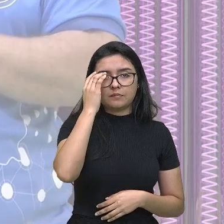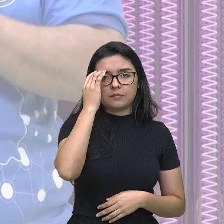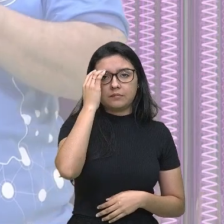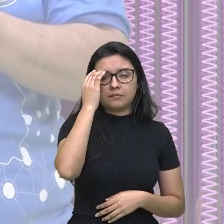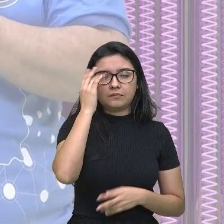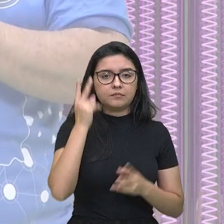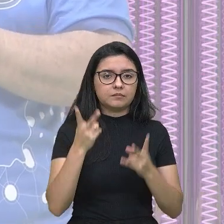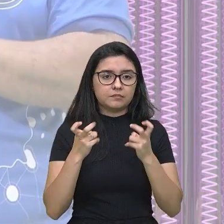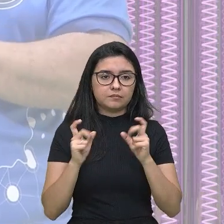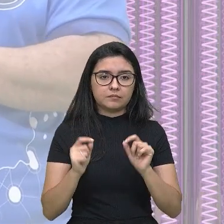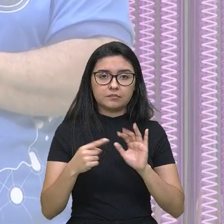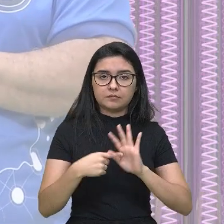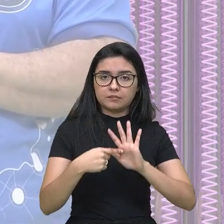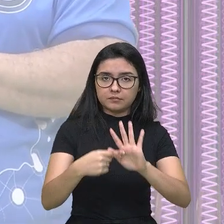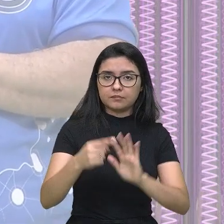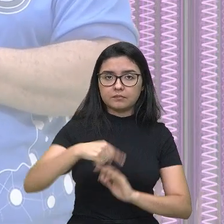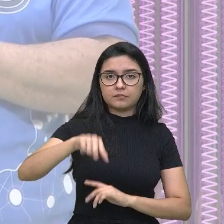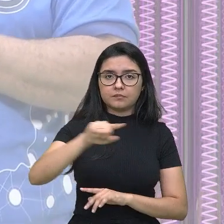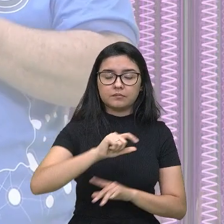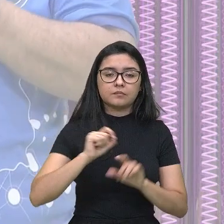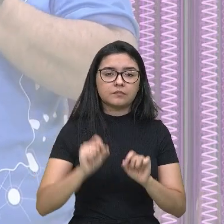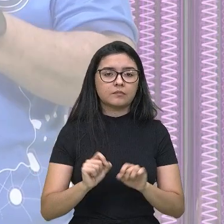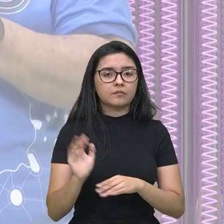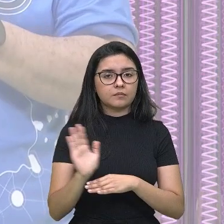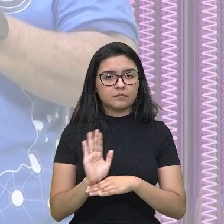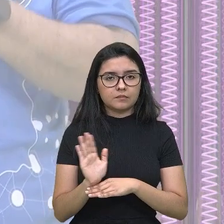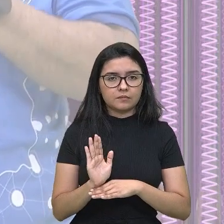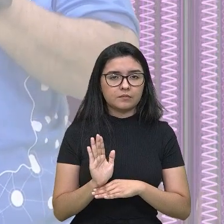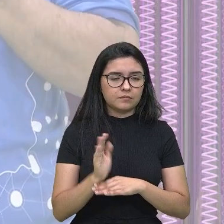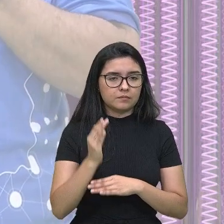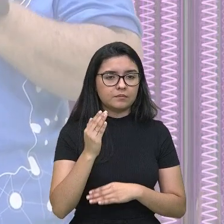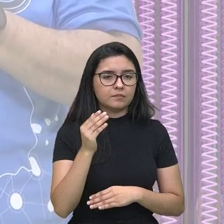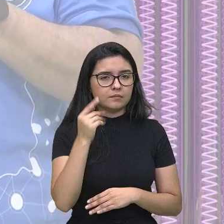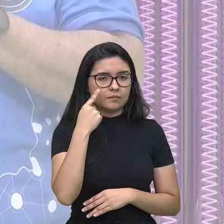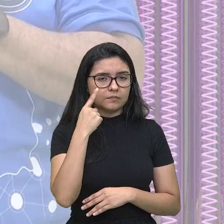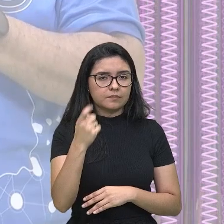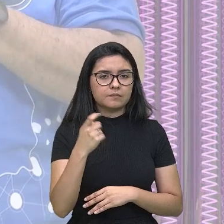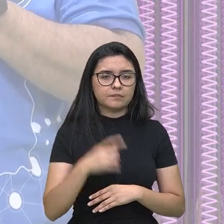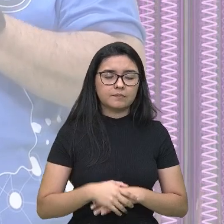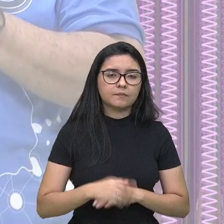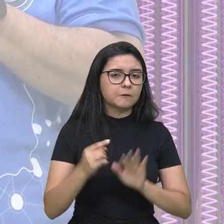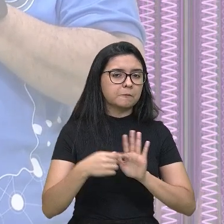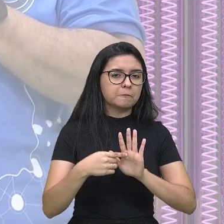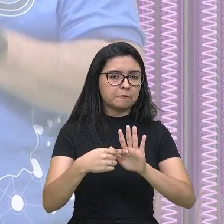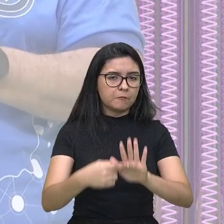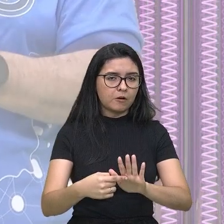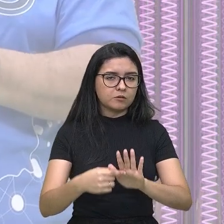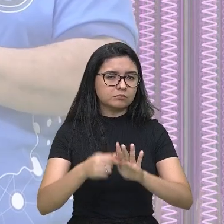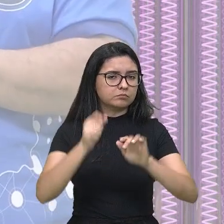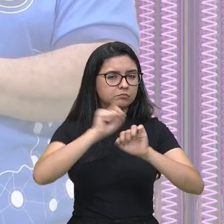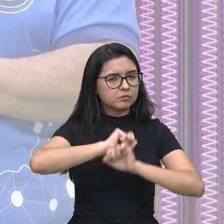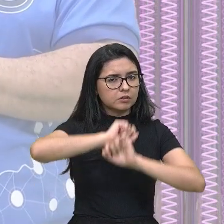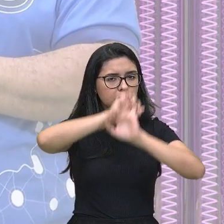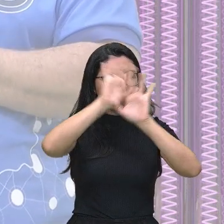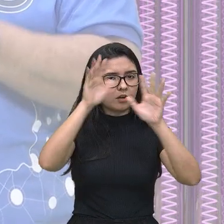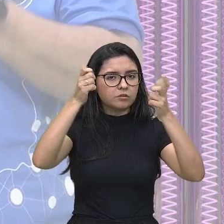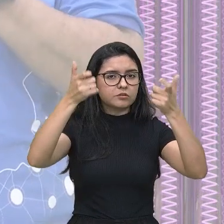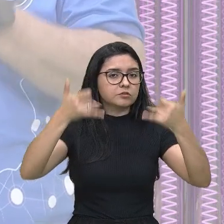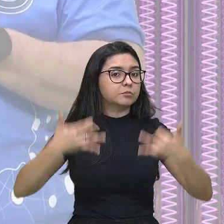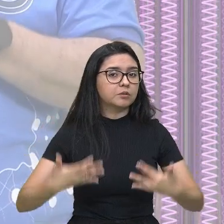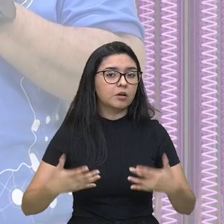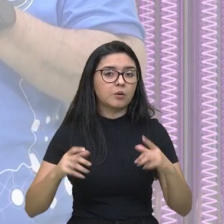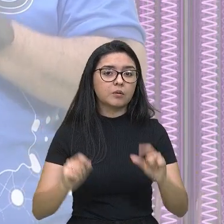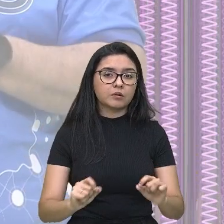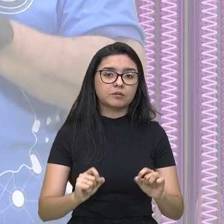Vejam só, vou trazer para você aqui, ó, uma animação interessante que define de uma forma muito clara a